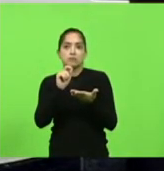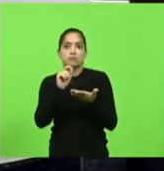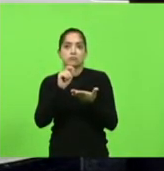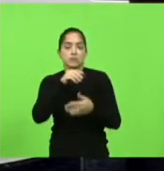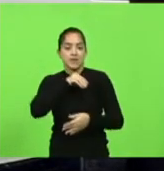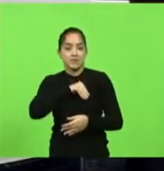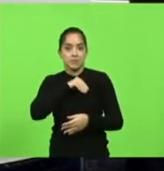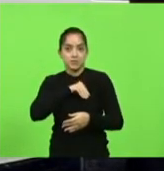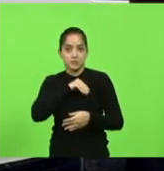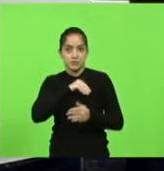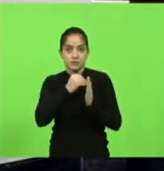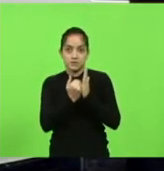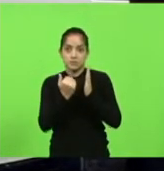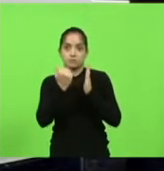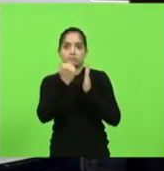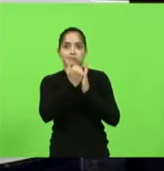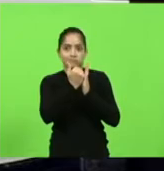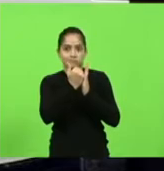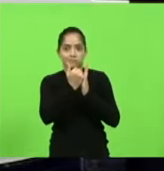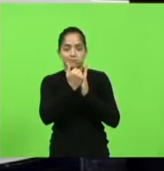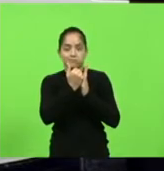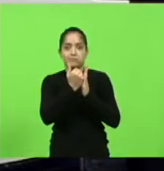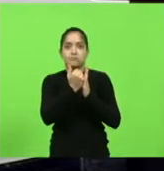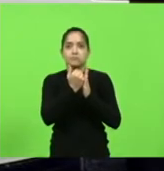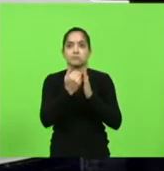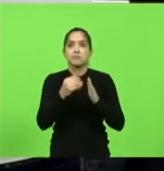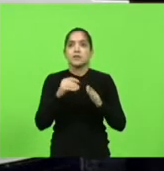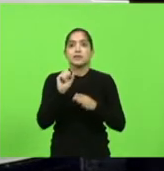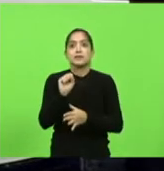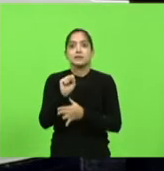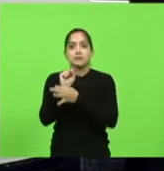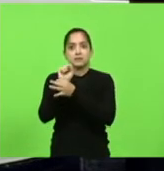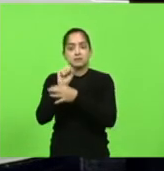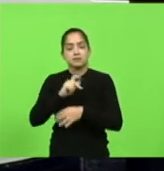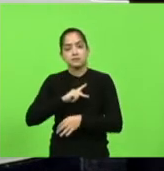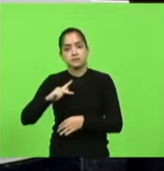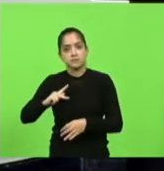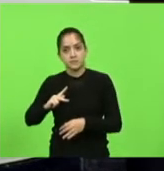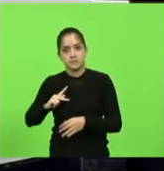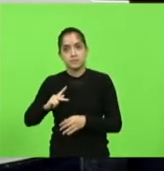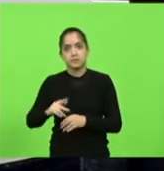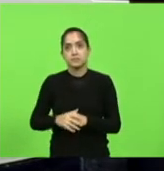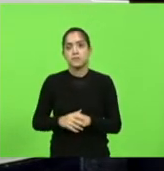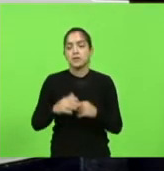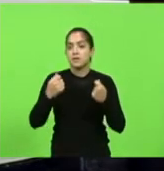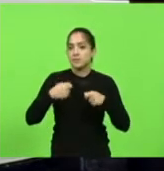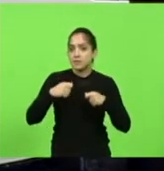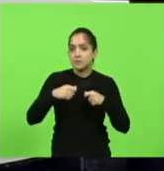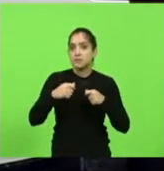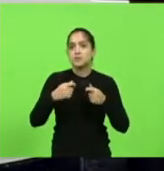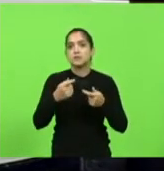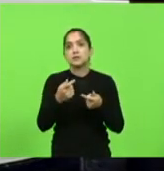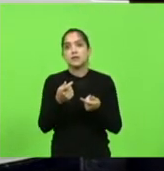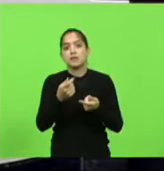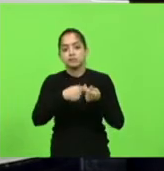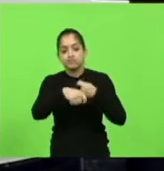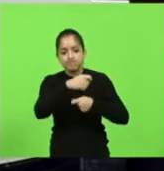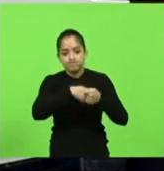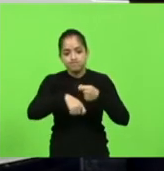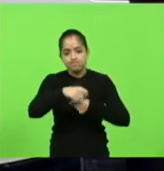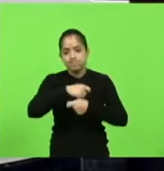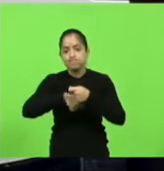servidores e principalmente para os servidores da segurança pública. Tem que renegociar, tem que fazer